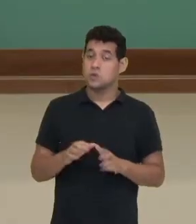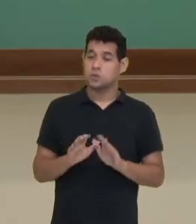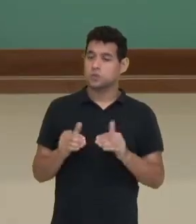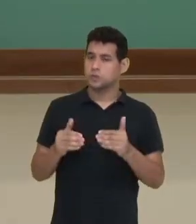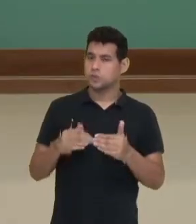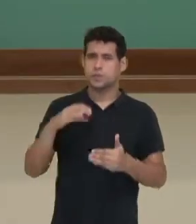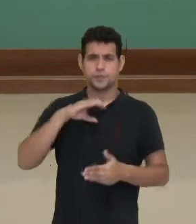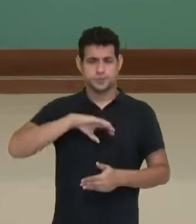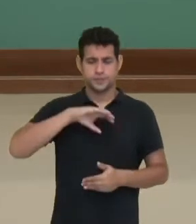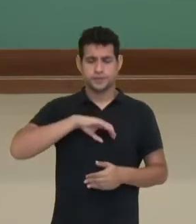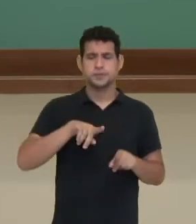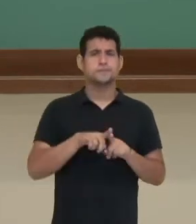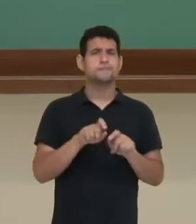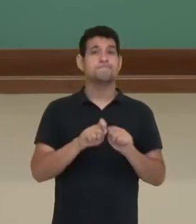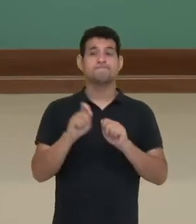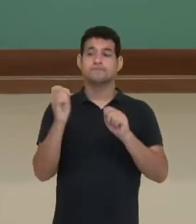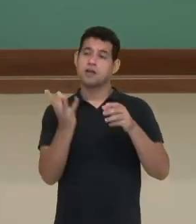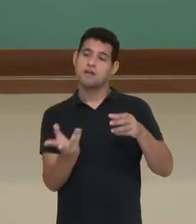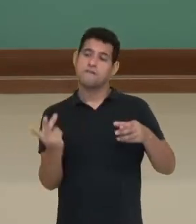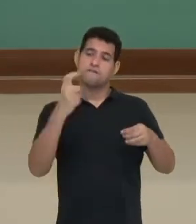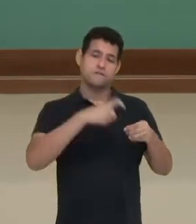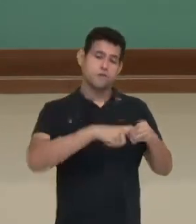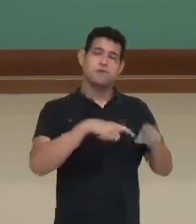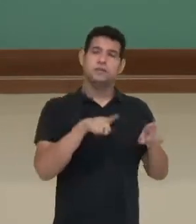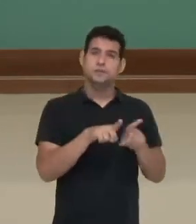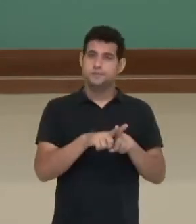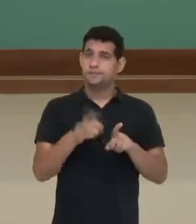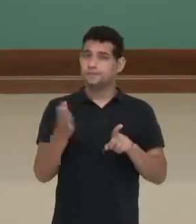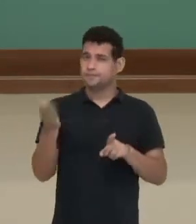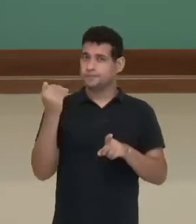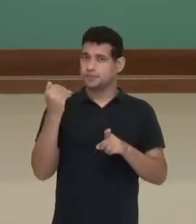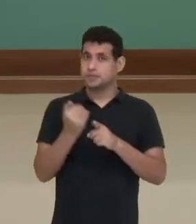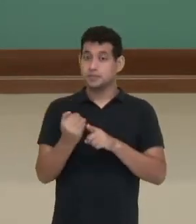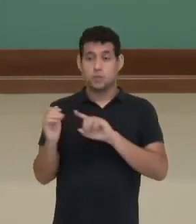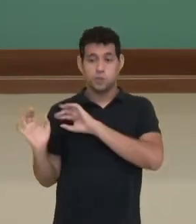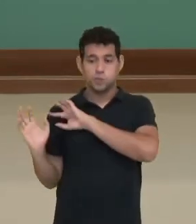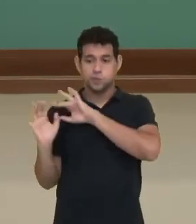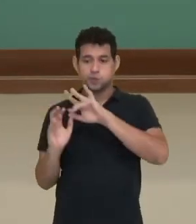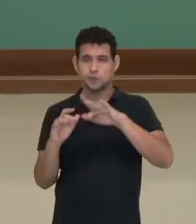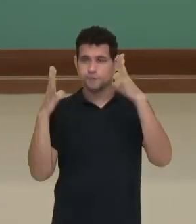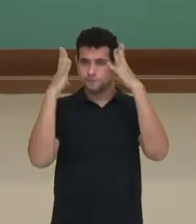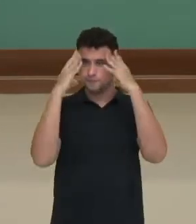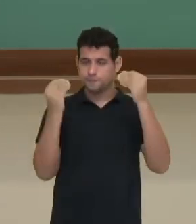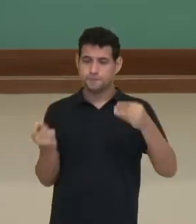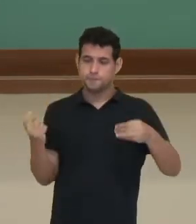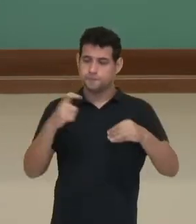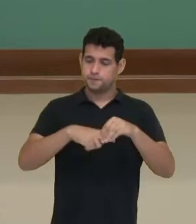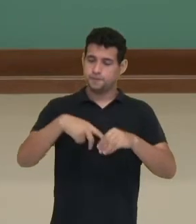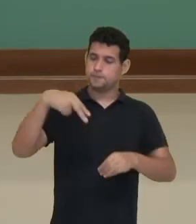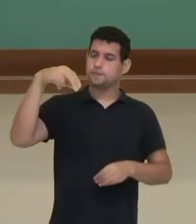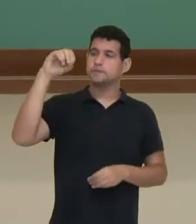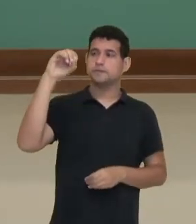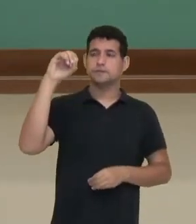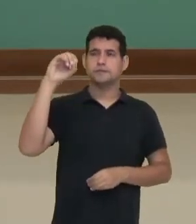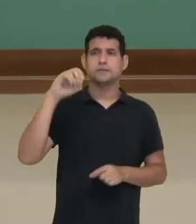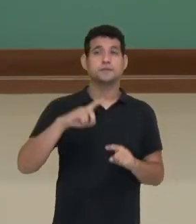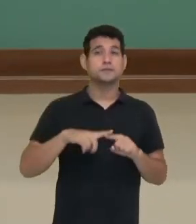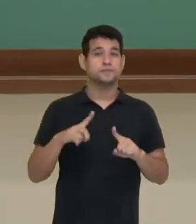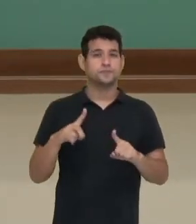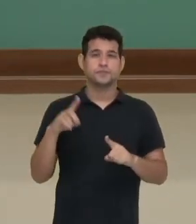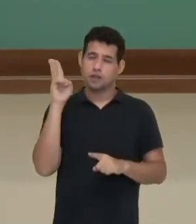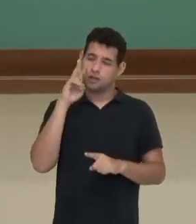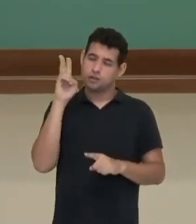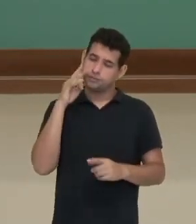melhor dizendo, ela retoma o território que havia sido invadido pelos holandeses no Nordeste, né? E aí os